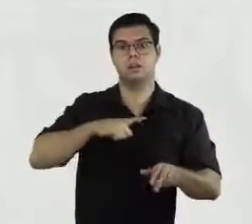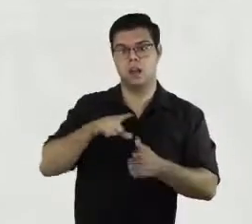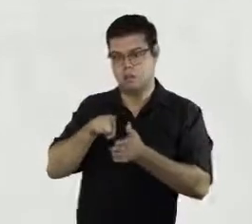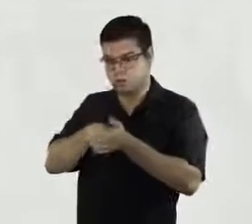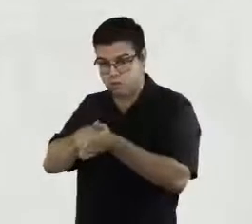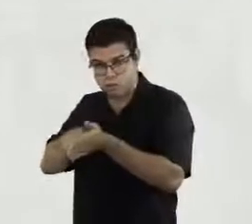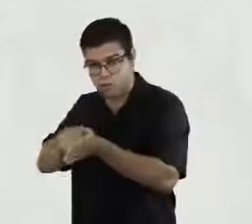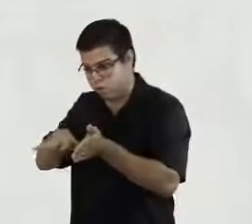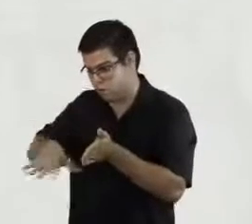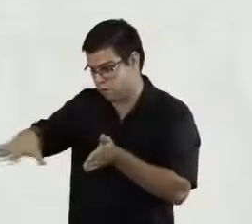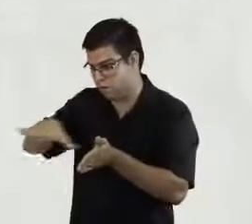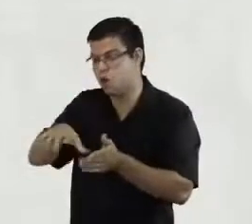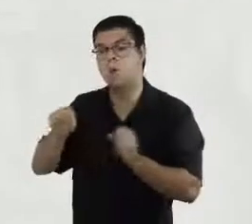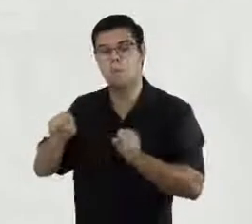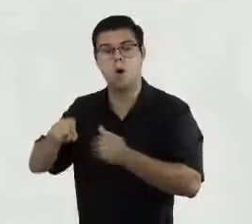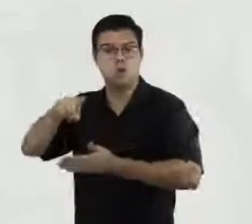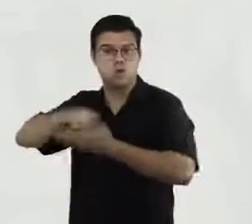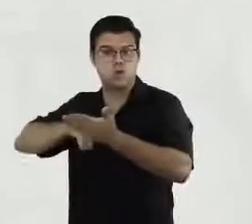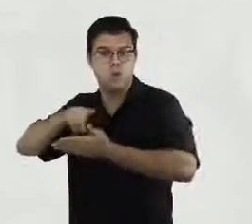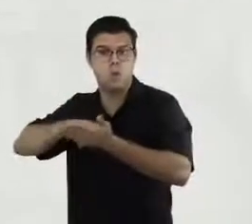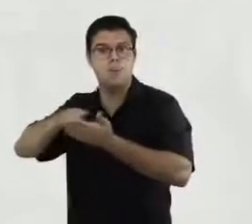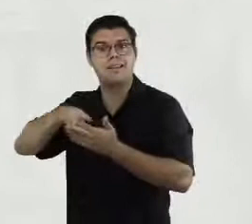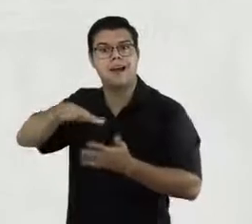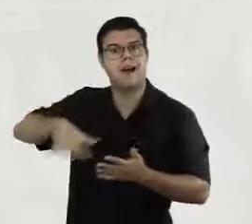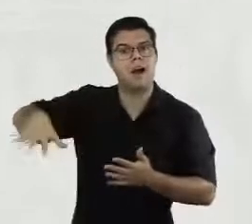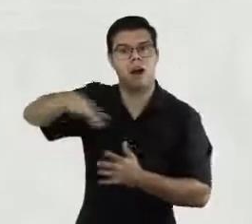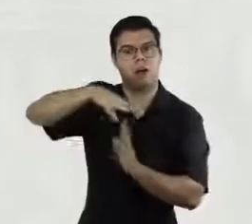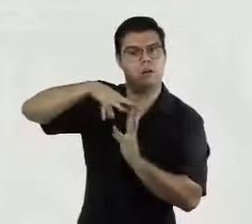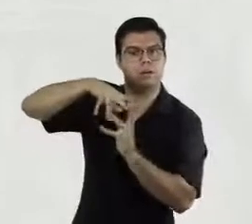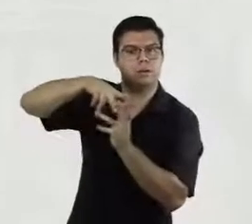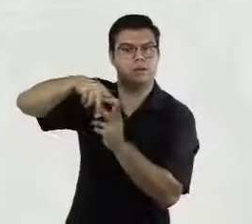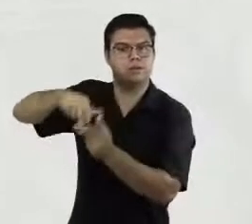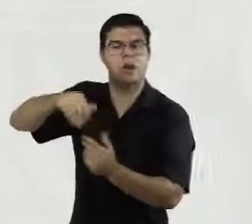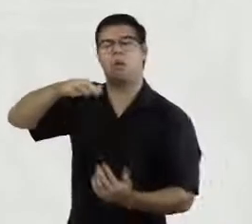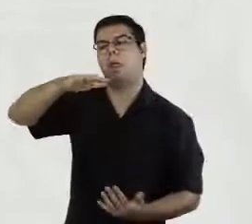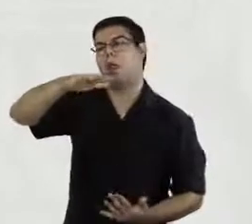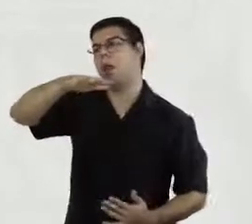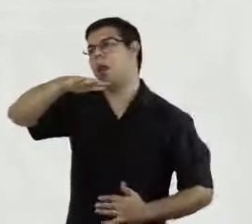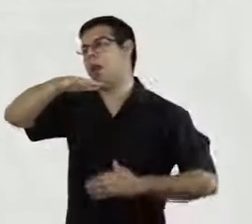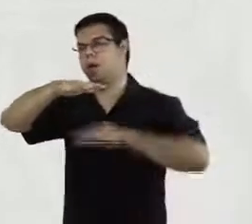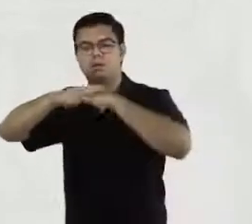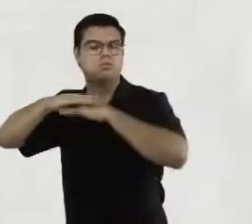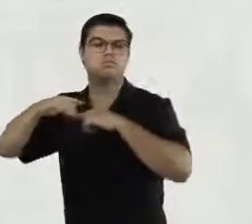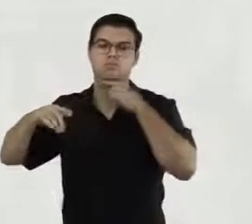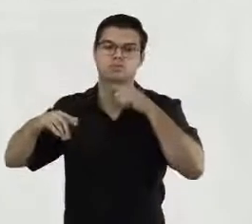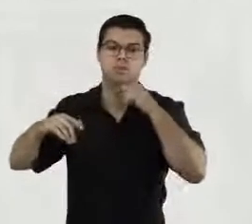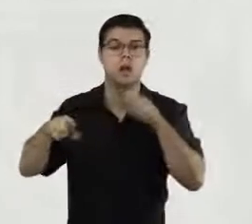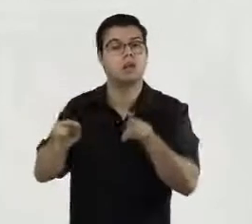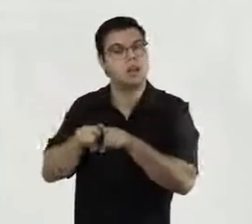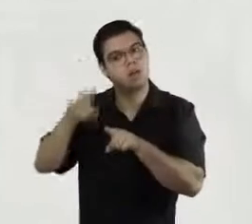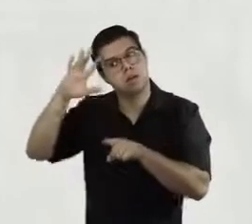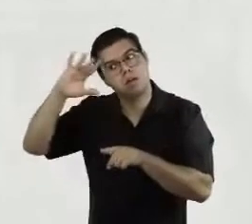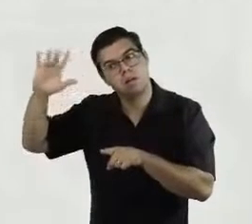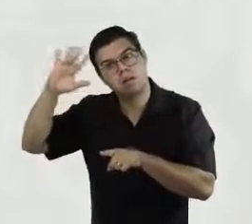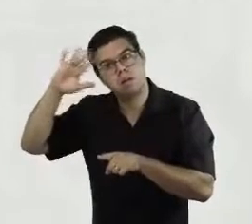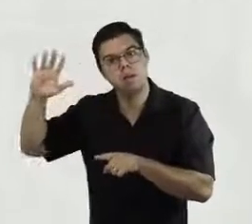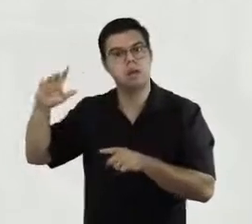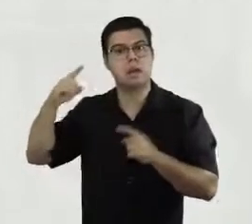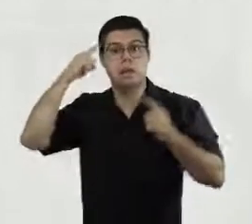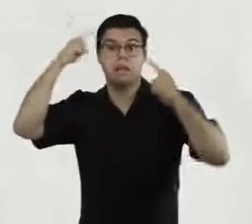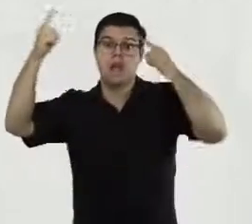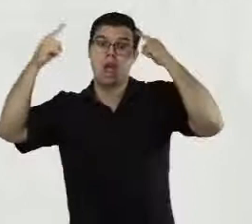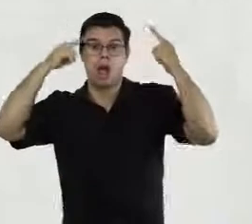especialistas poderia documentar o universo inesgotável da bibliografia, de suas concepções, ideias, tipos